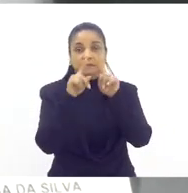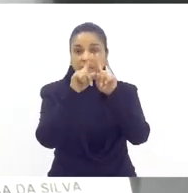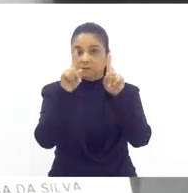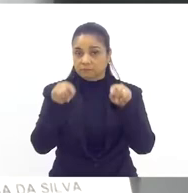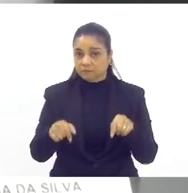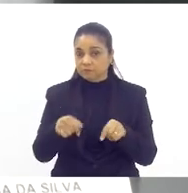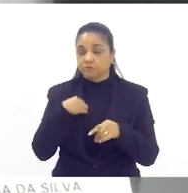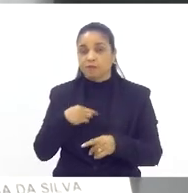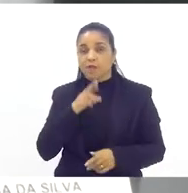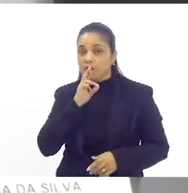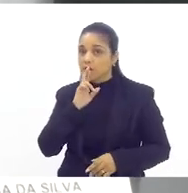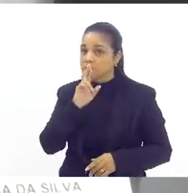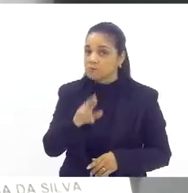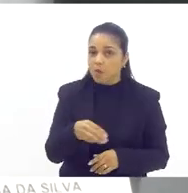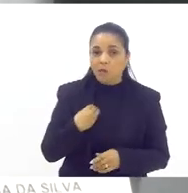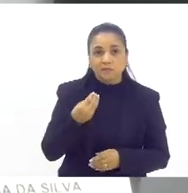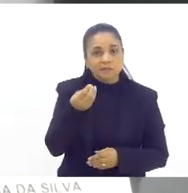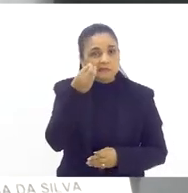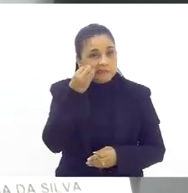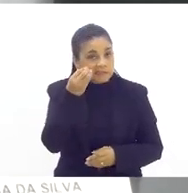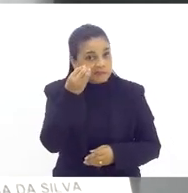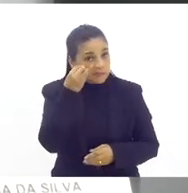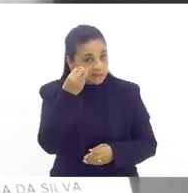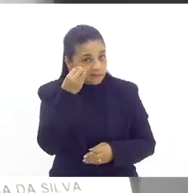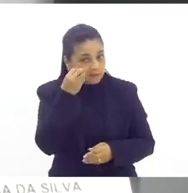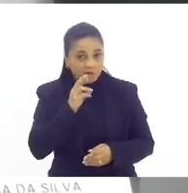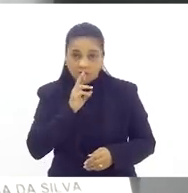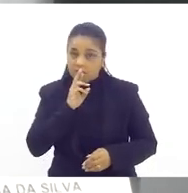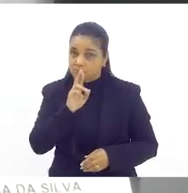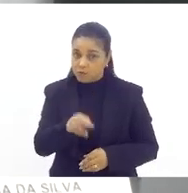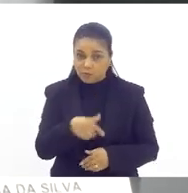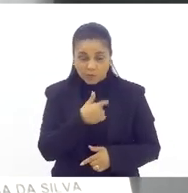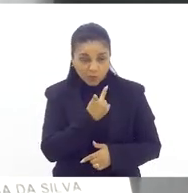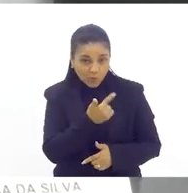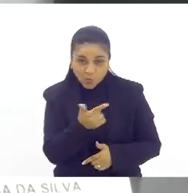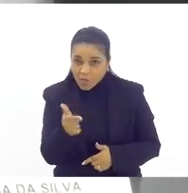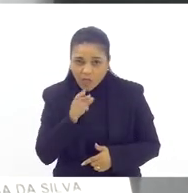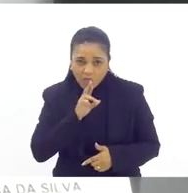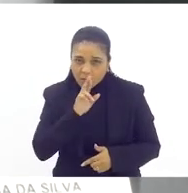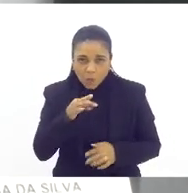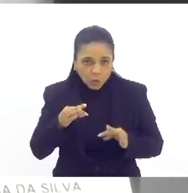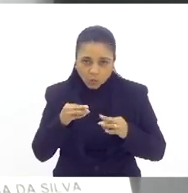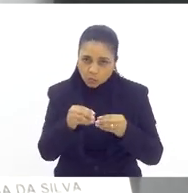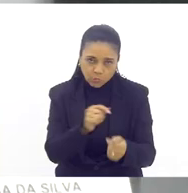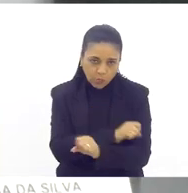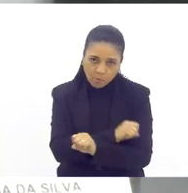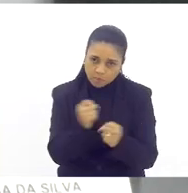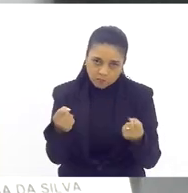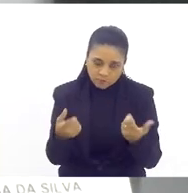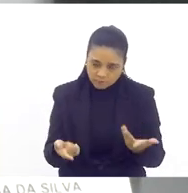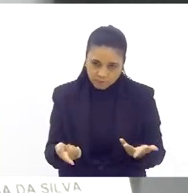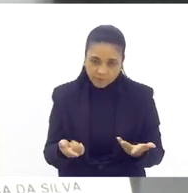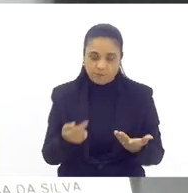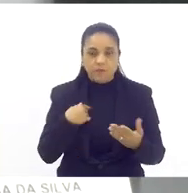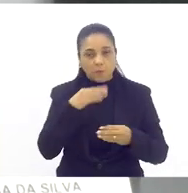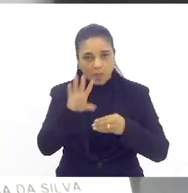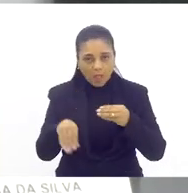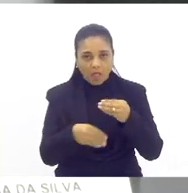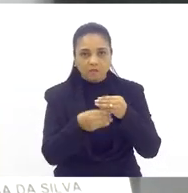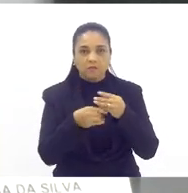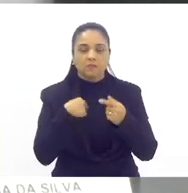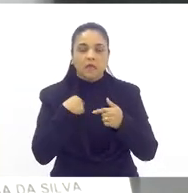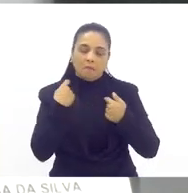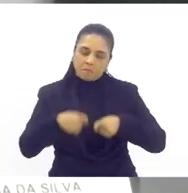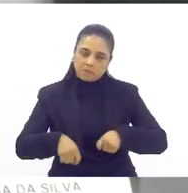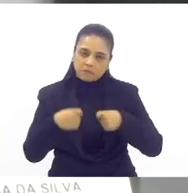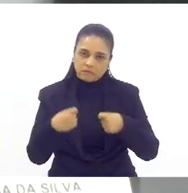respostas né tentando porque não tem todas elas então mais uma vez eu reitero a necessidade de